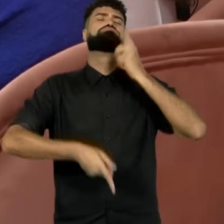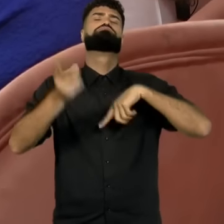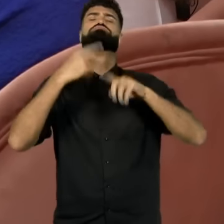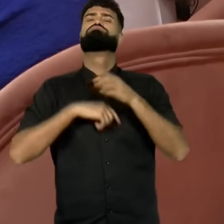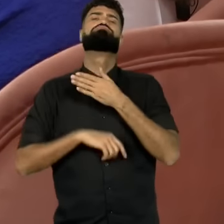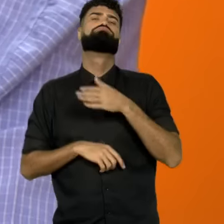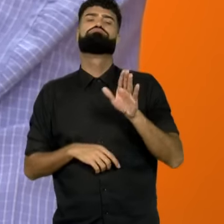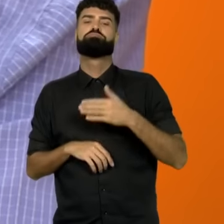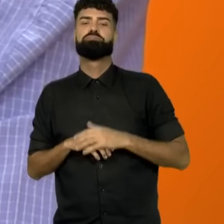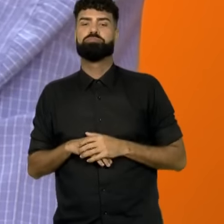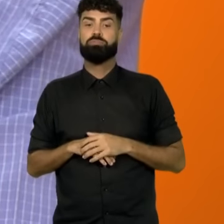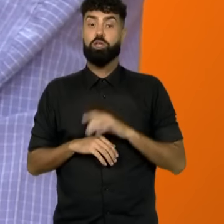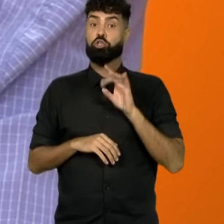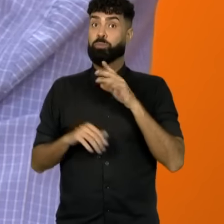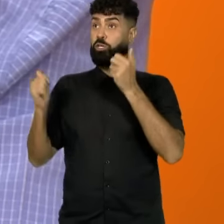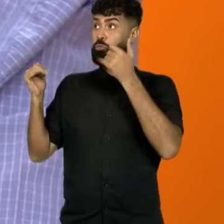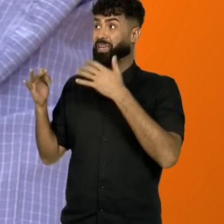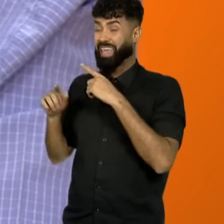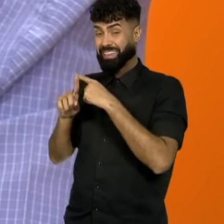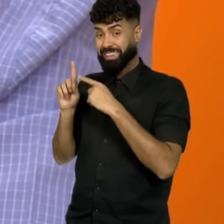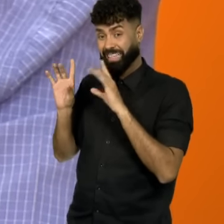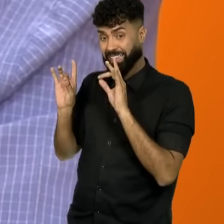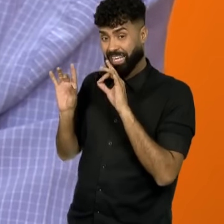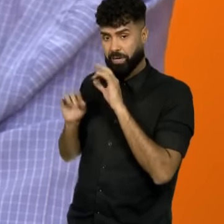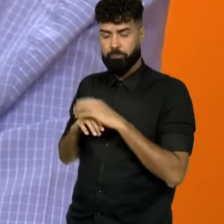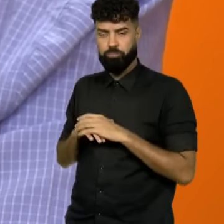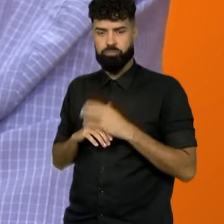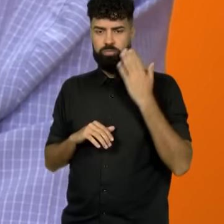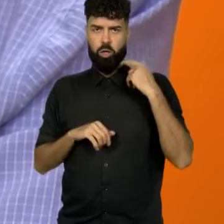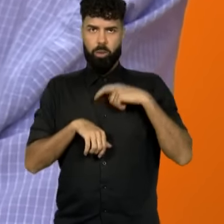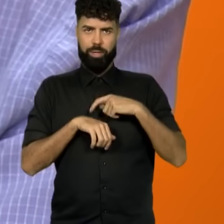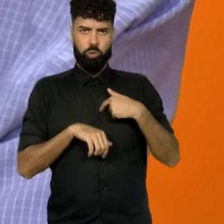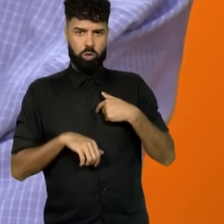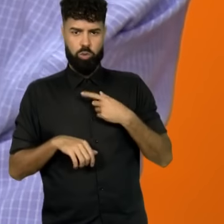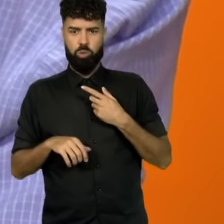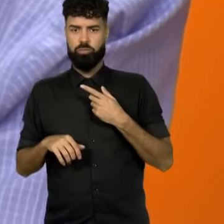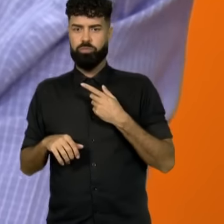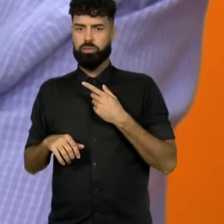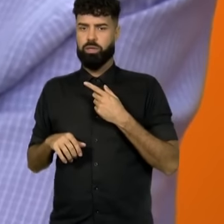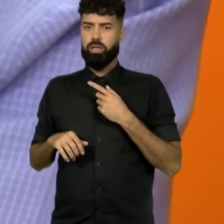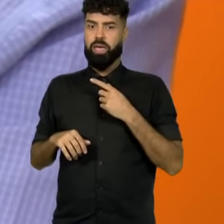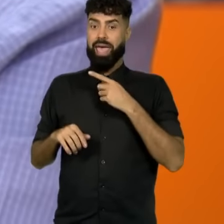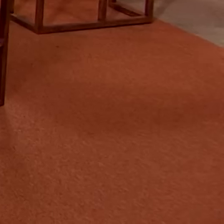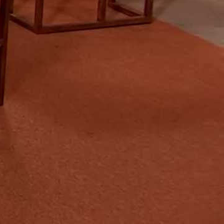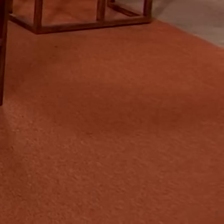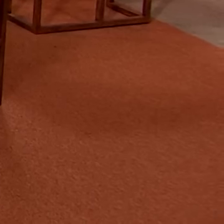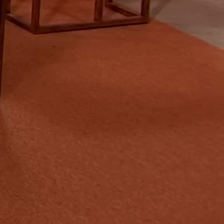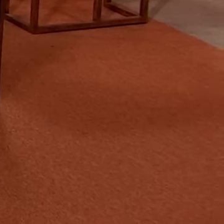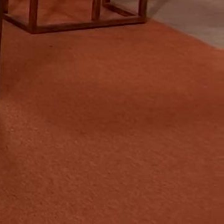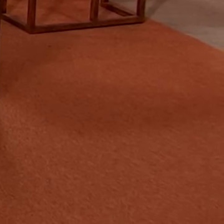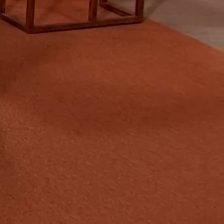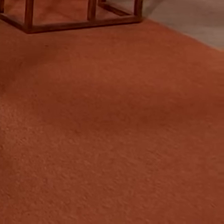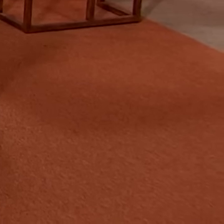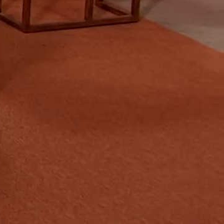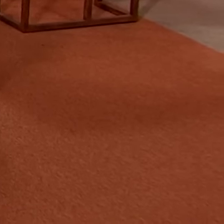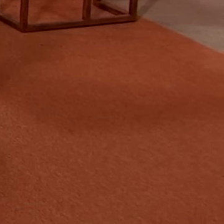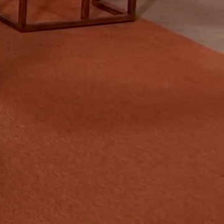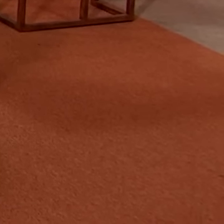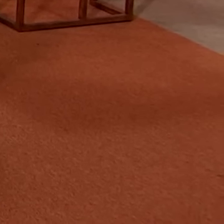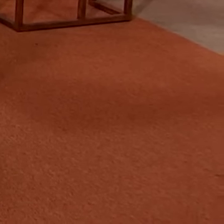Ela ia lindamente. Então, deixa eu explicar para ela aqui um detalhe. Que quando eu saí, que foi ela que abriu comigo. Ela que te